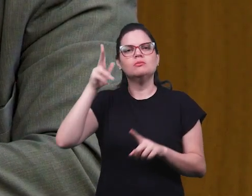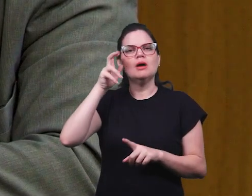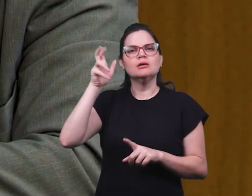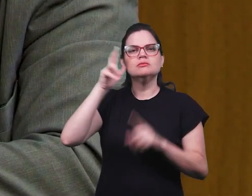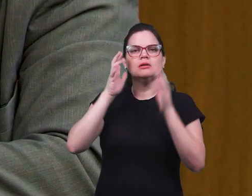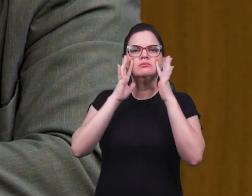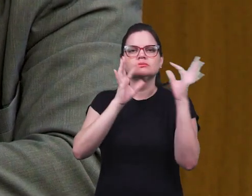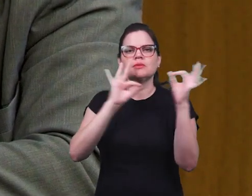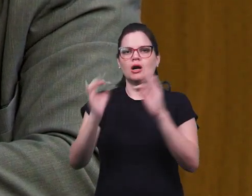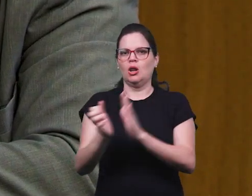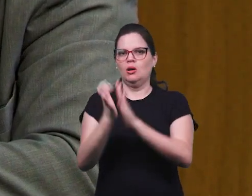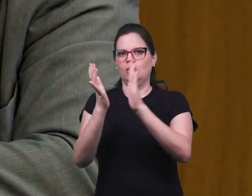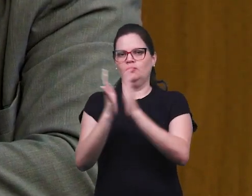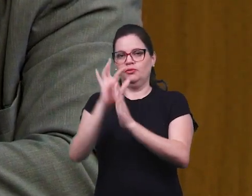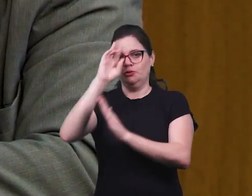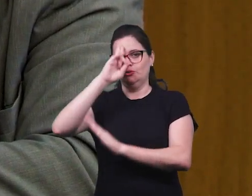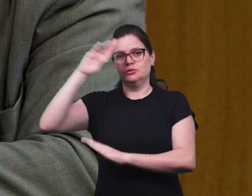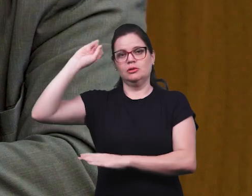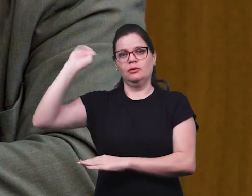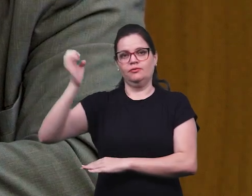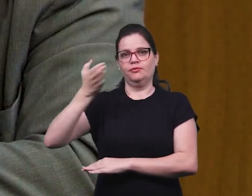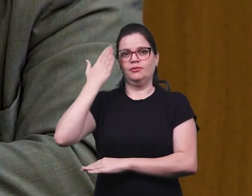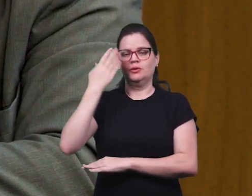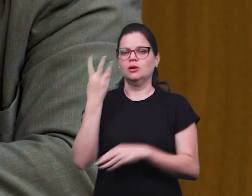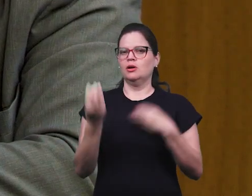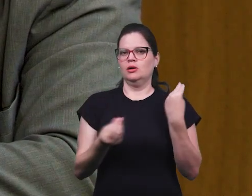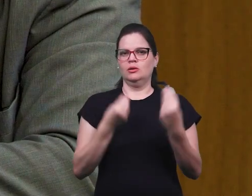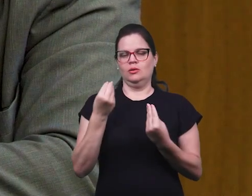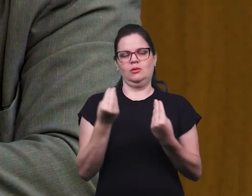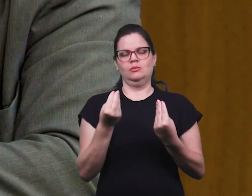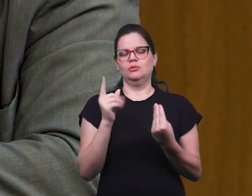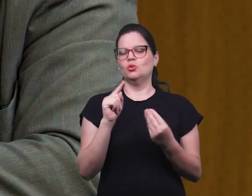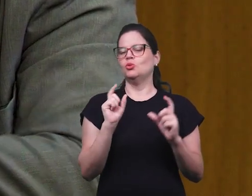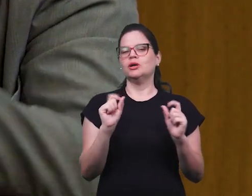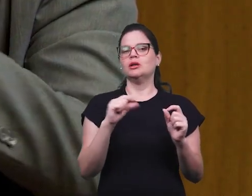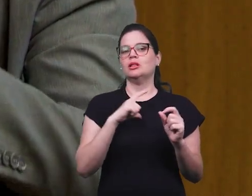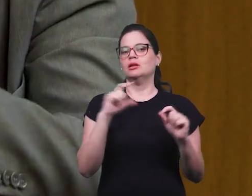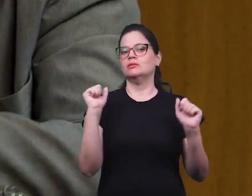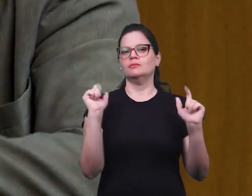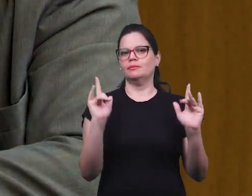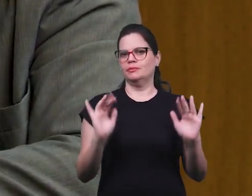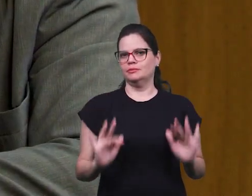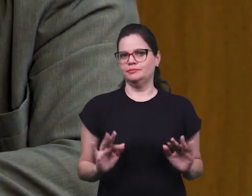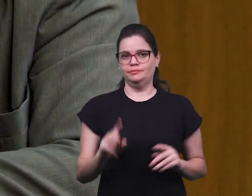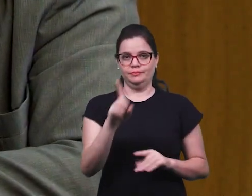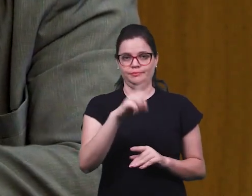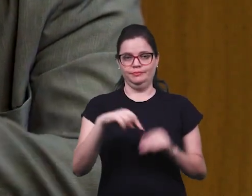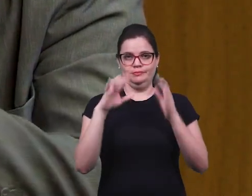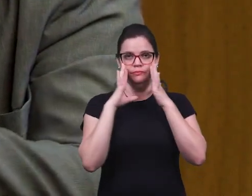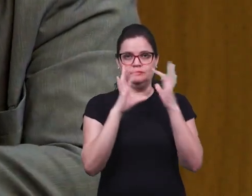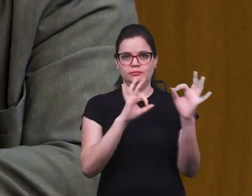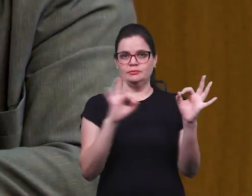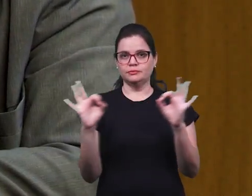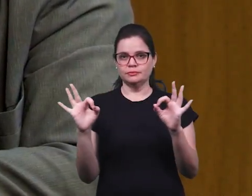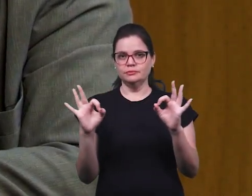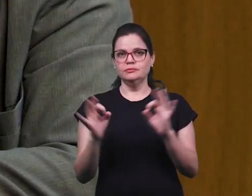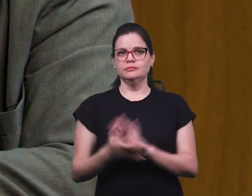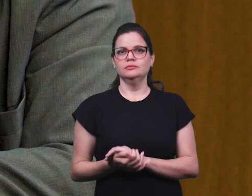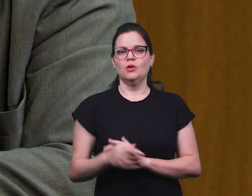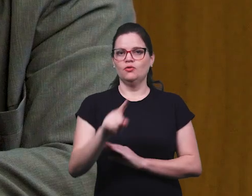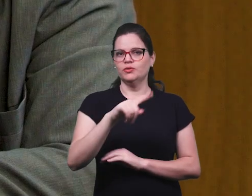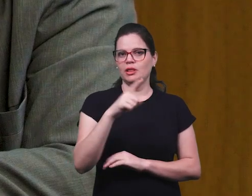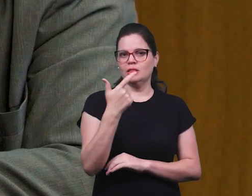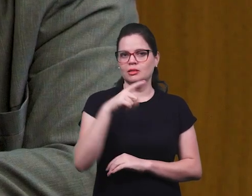Senhor, quando nós cantamos louvores revelados por Deus. Então você que está nos assistindo, que às vezes você não teve